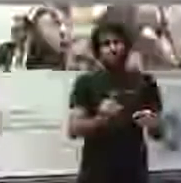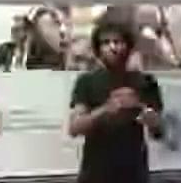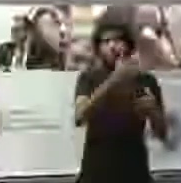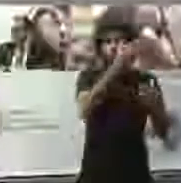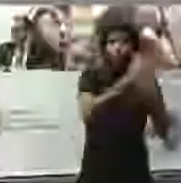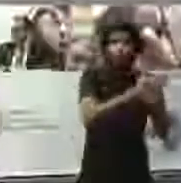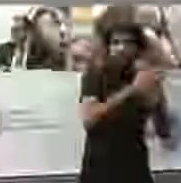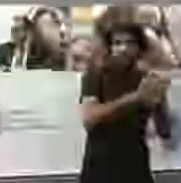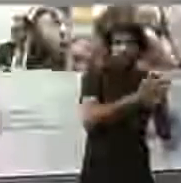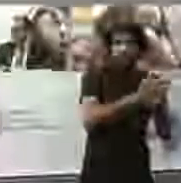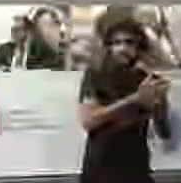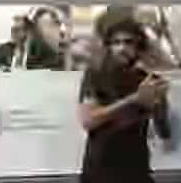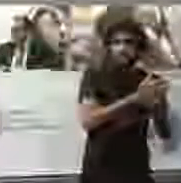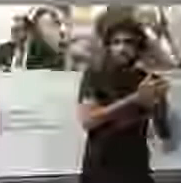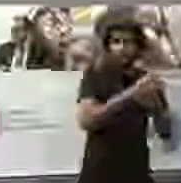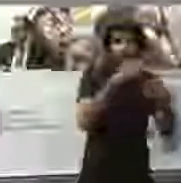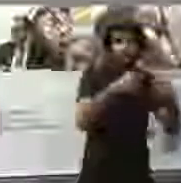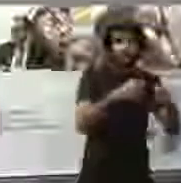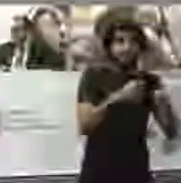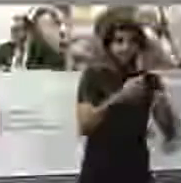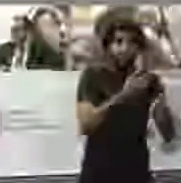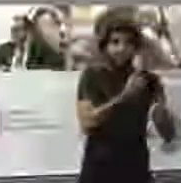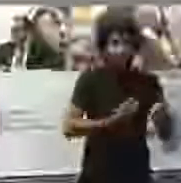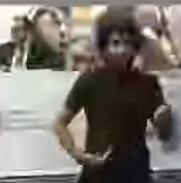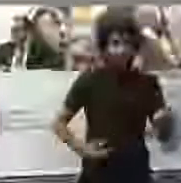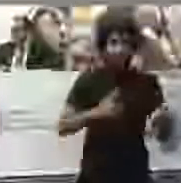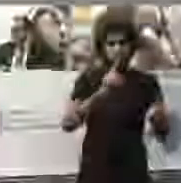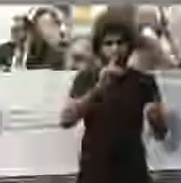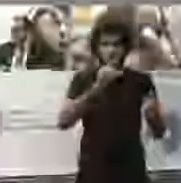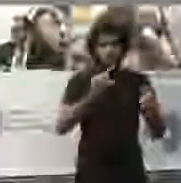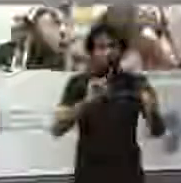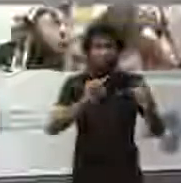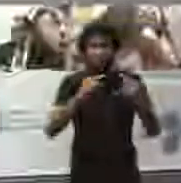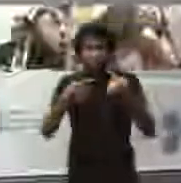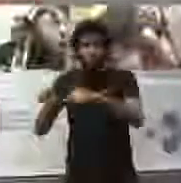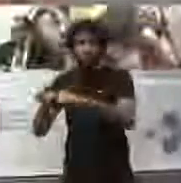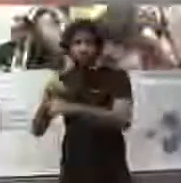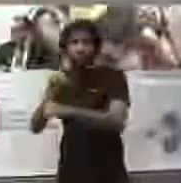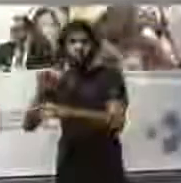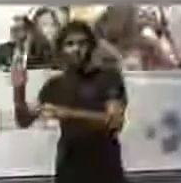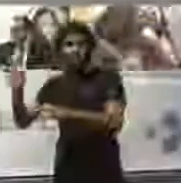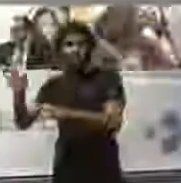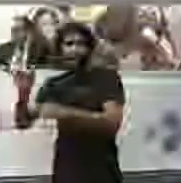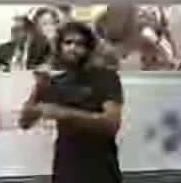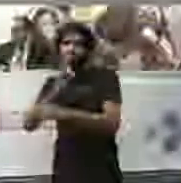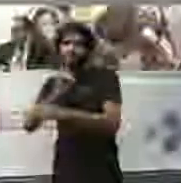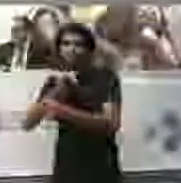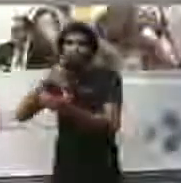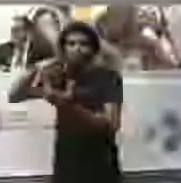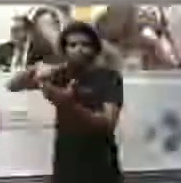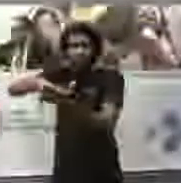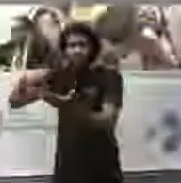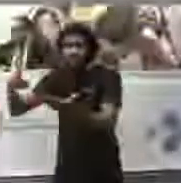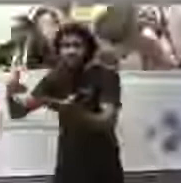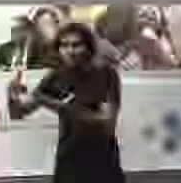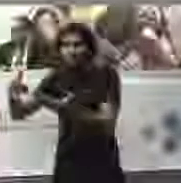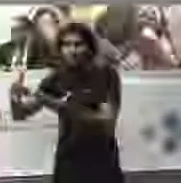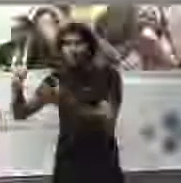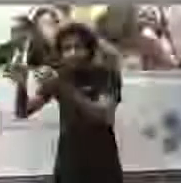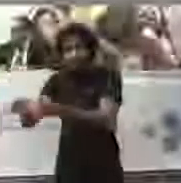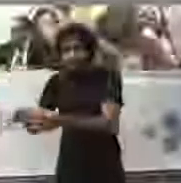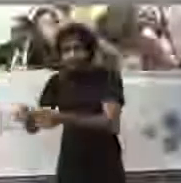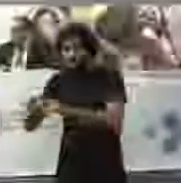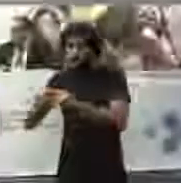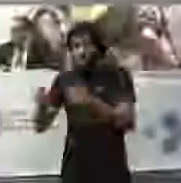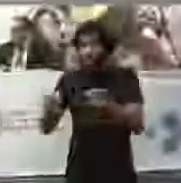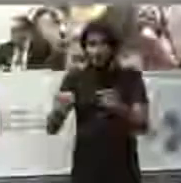pública contra o distrito federal para que fizesse o contrário telefonia que já estava sendo feito na verdade mas essa ação correta mas a